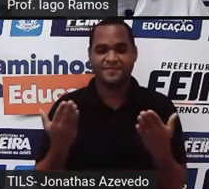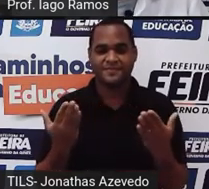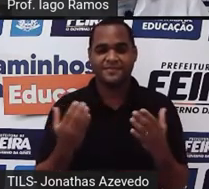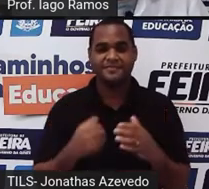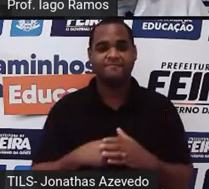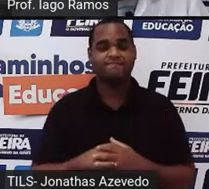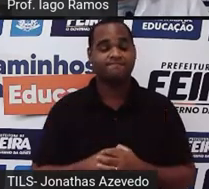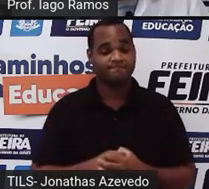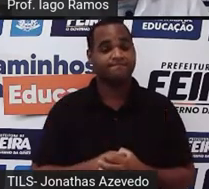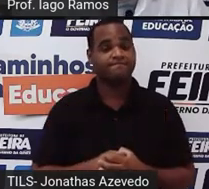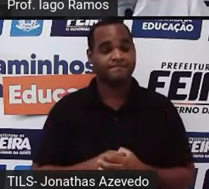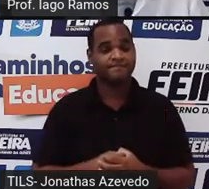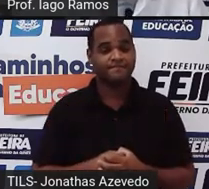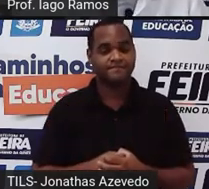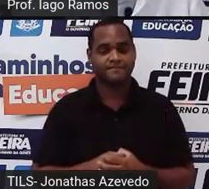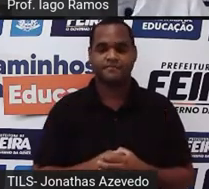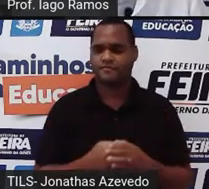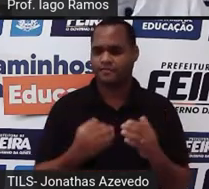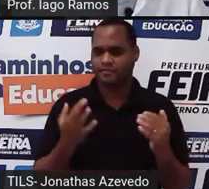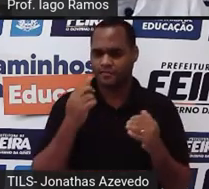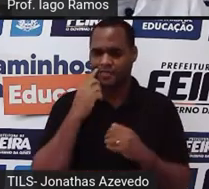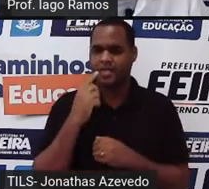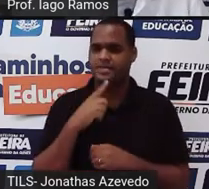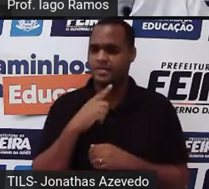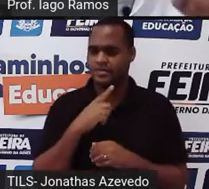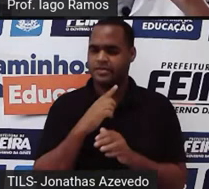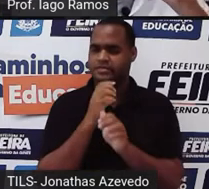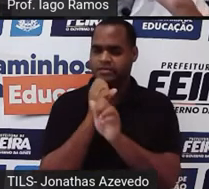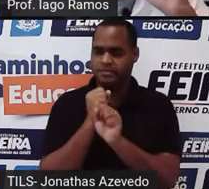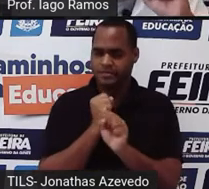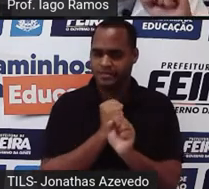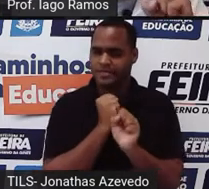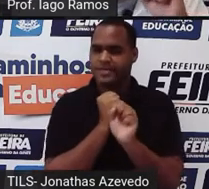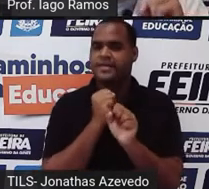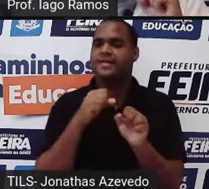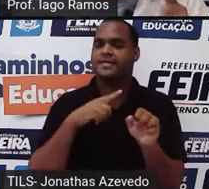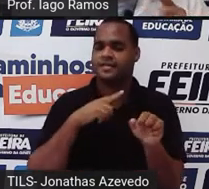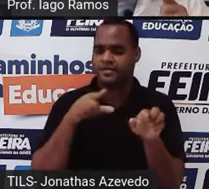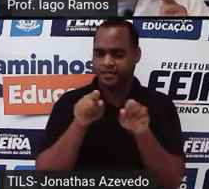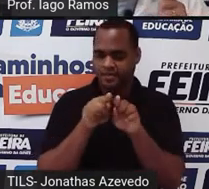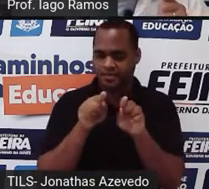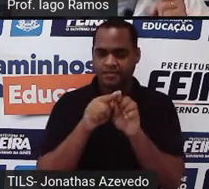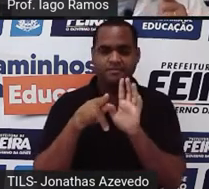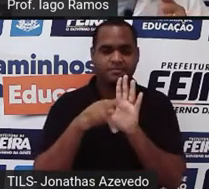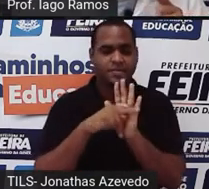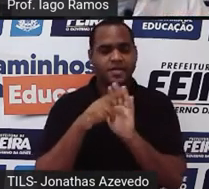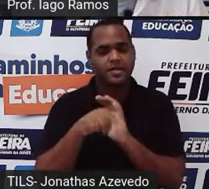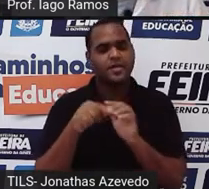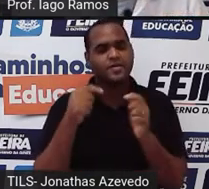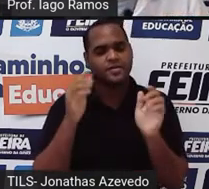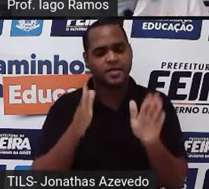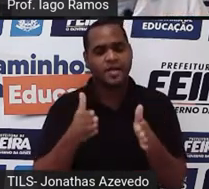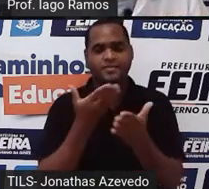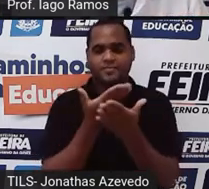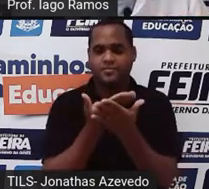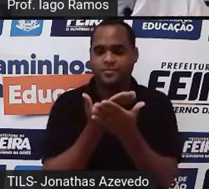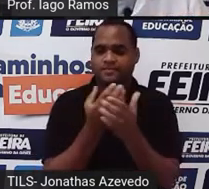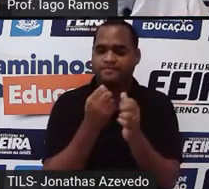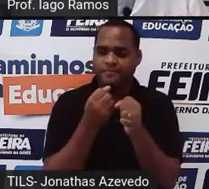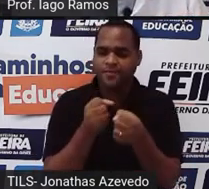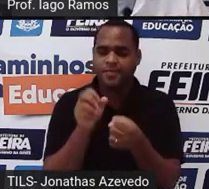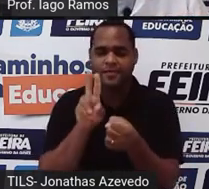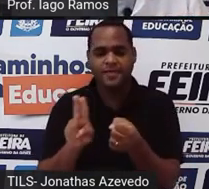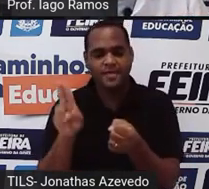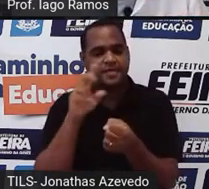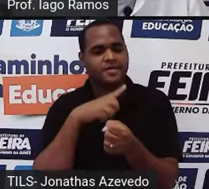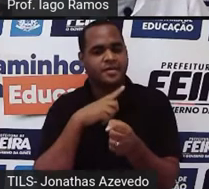3.375 avos. Aqui tem um pouquinho de cálculo, aqui também tem uma propriedadezinha que a gente estudou para poder usar e